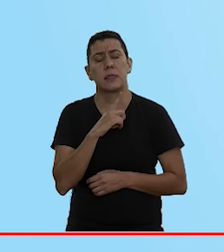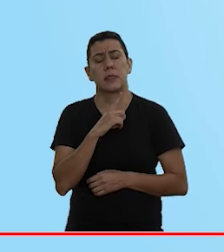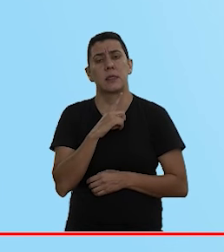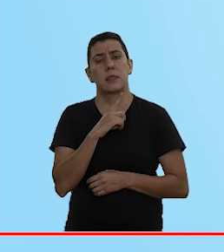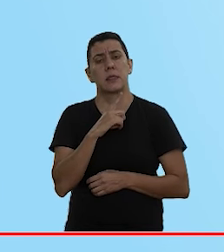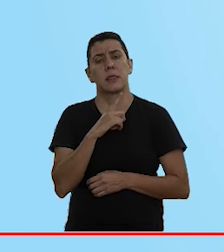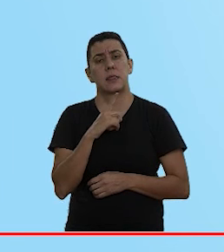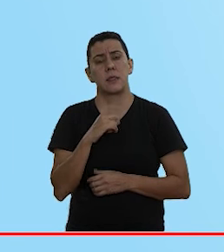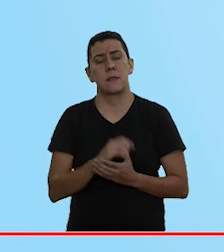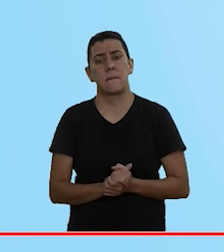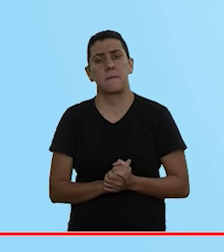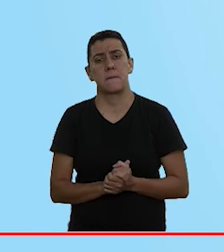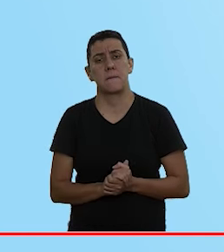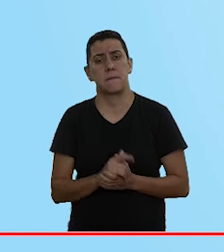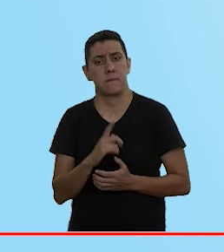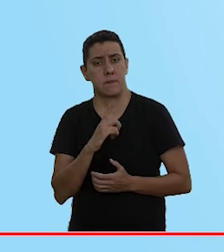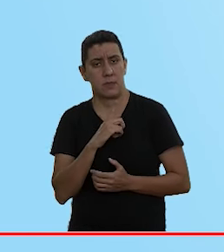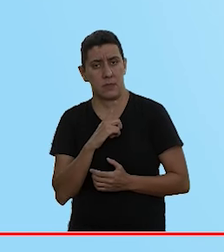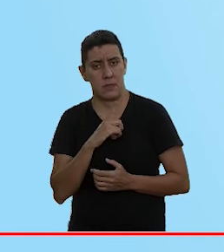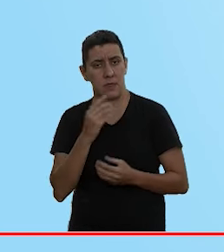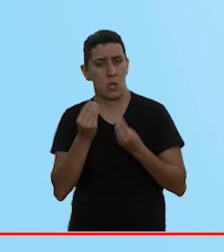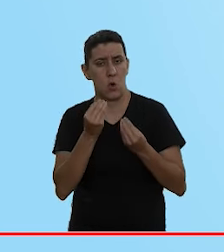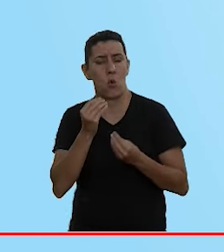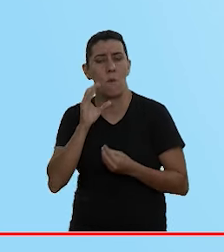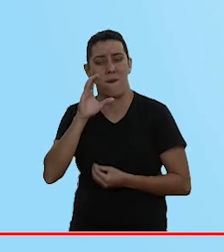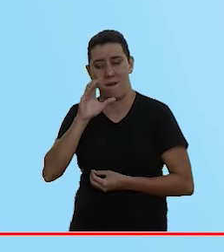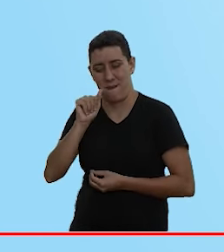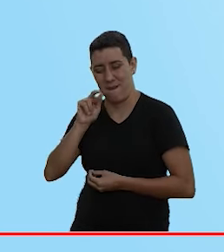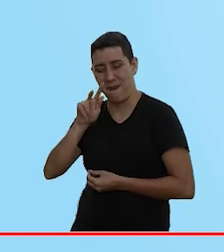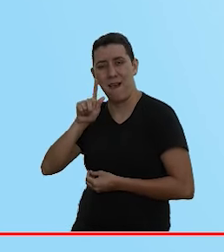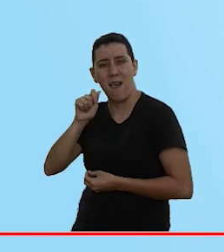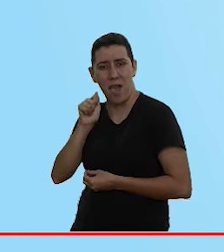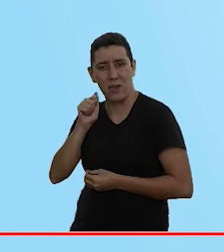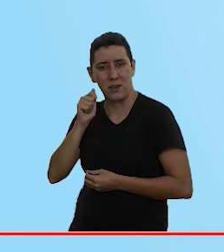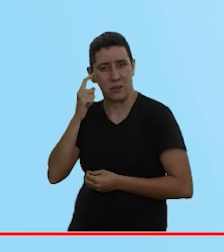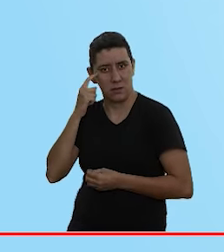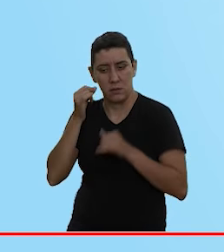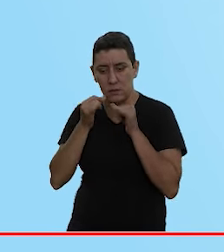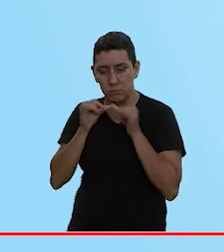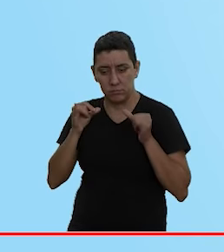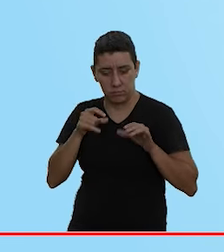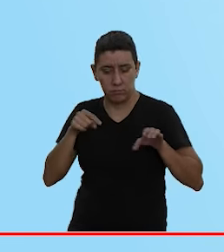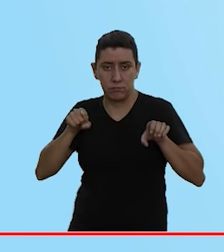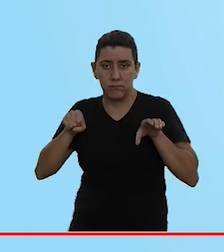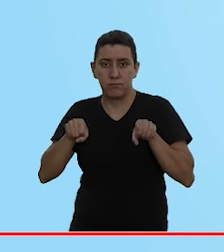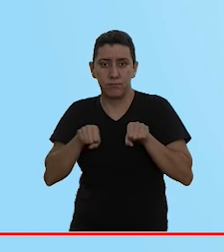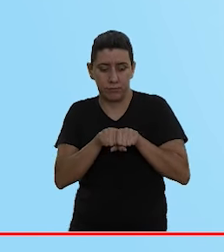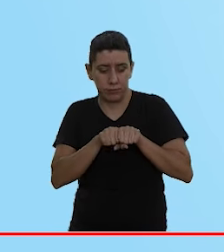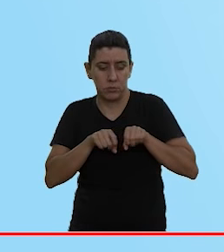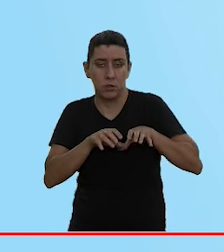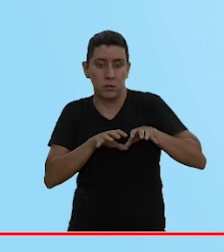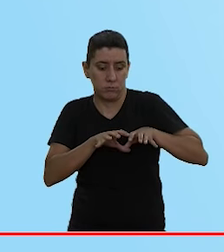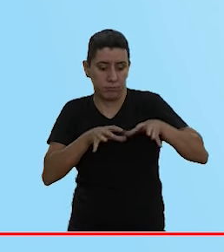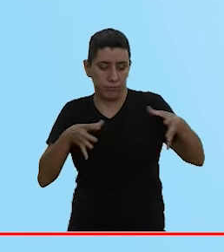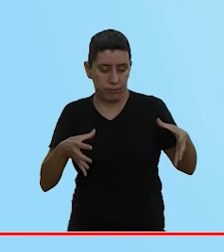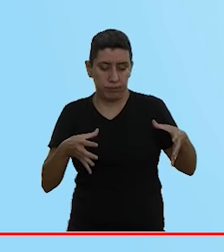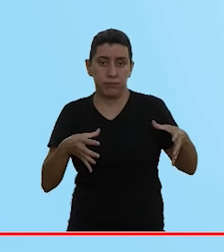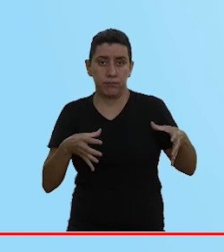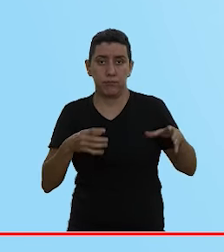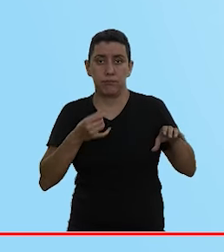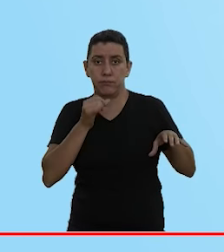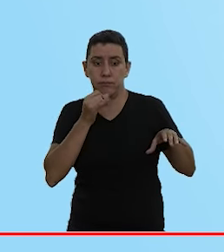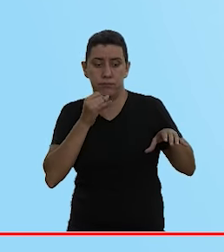do quanto, né, do state of charge, que basicamente é o estado de carga das baterias. A gente pode colocar baterias com até 100% de estado de